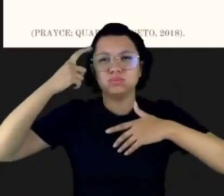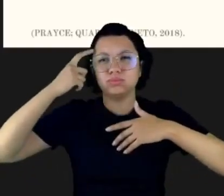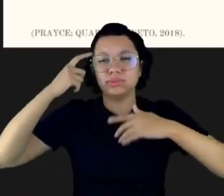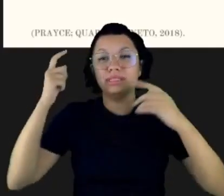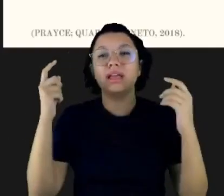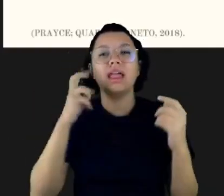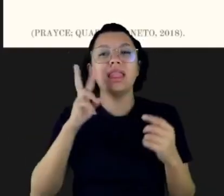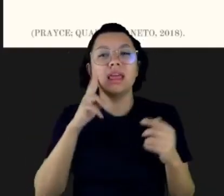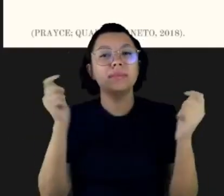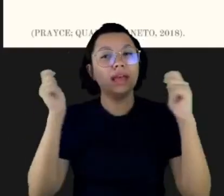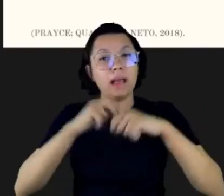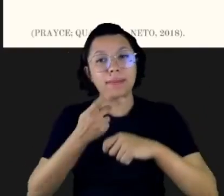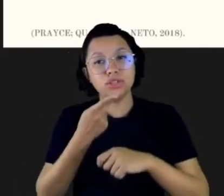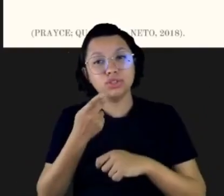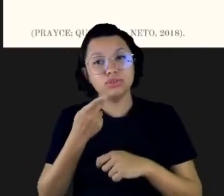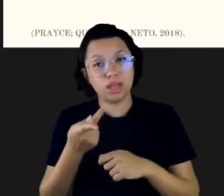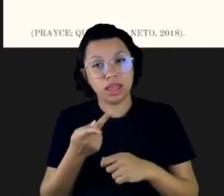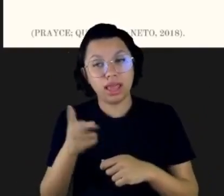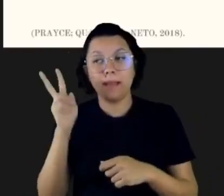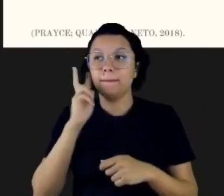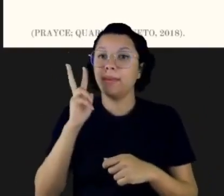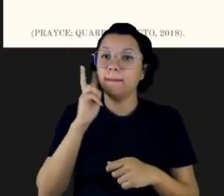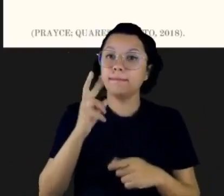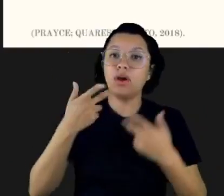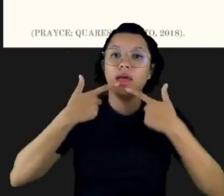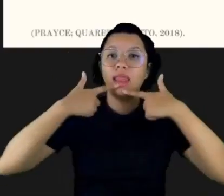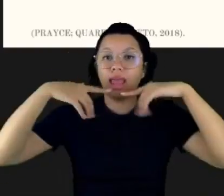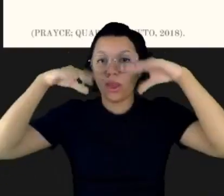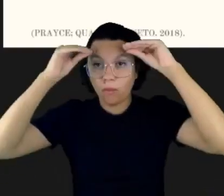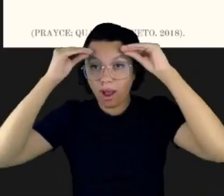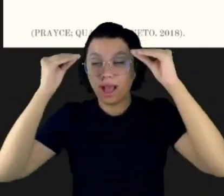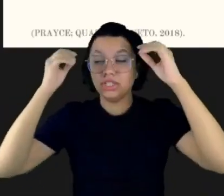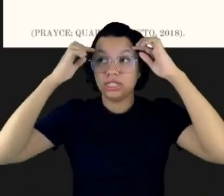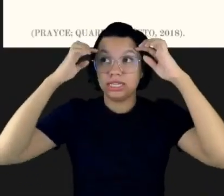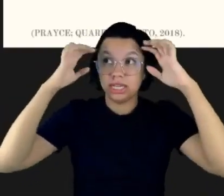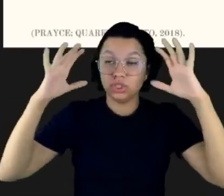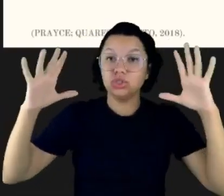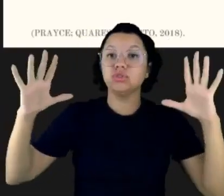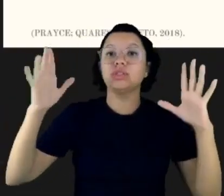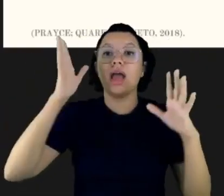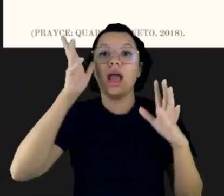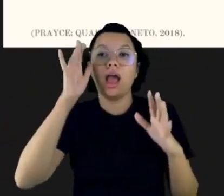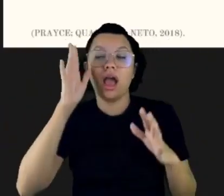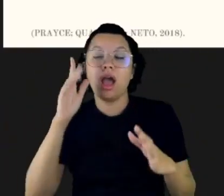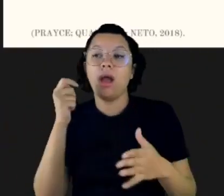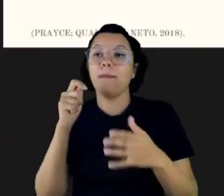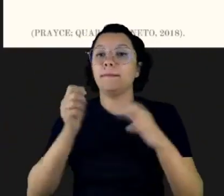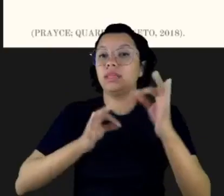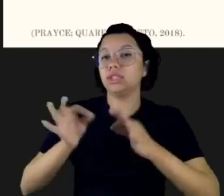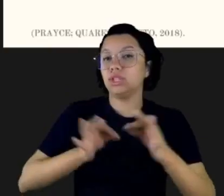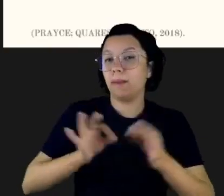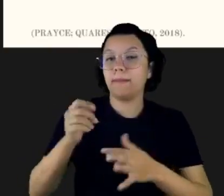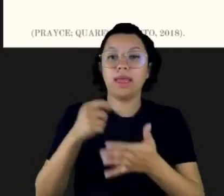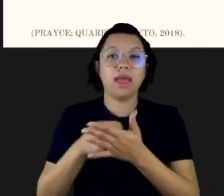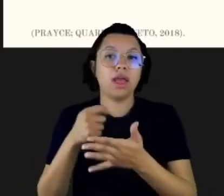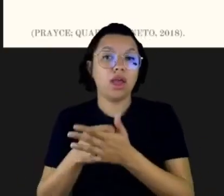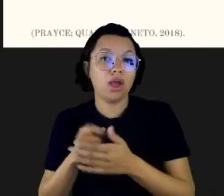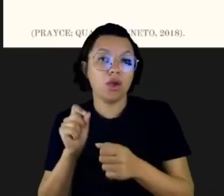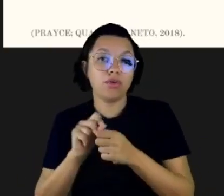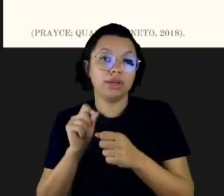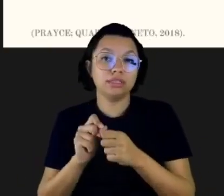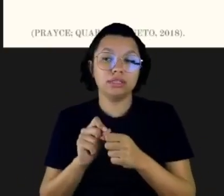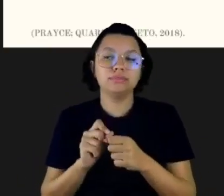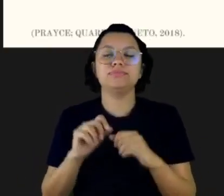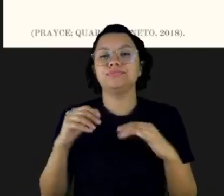dizia? Memória, linguagem, criatividade, planejamento, execução. Então, a função cognitiva vai